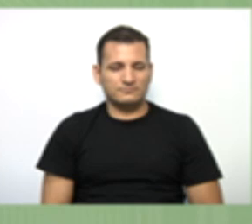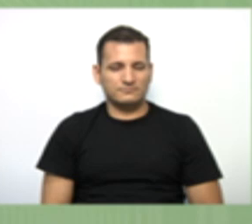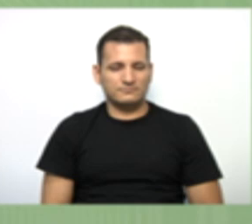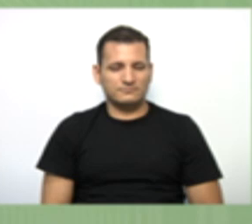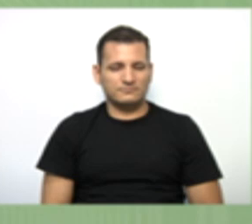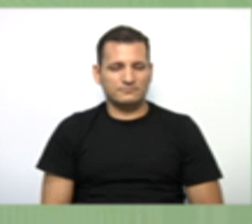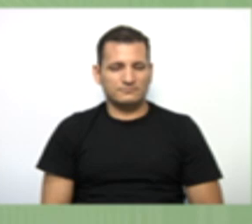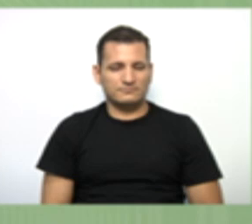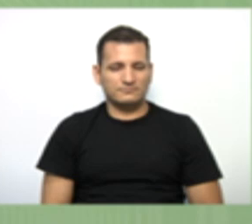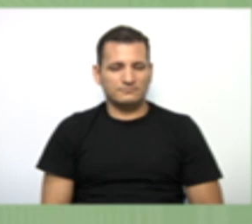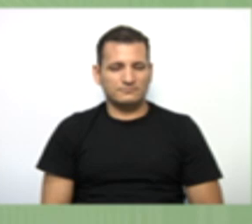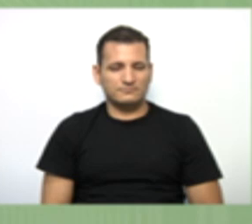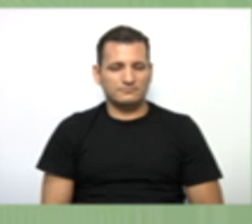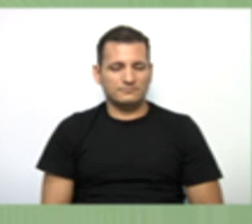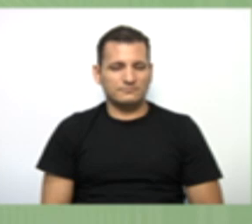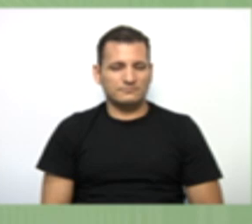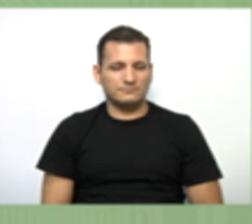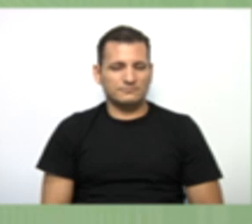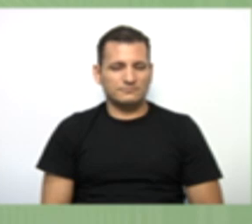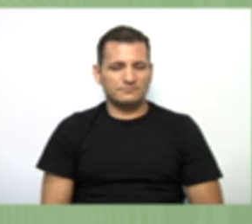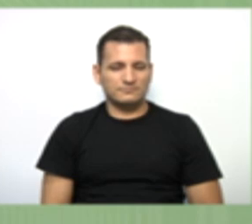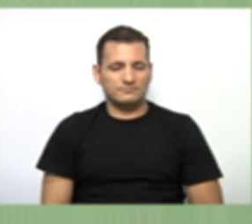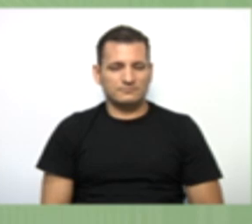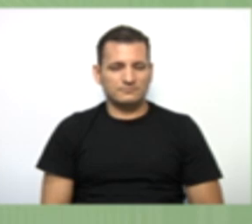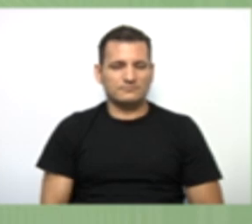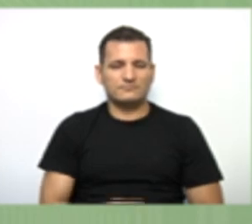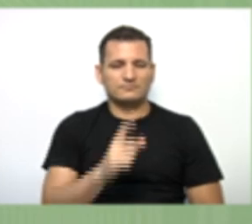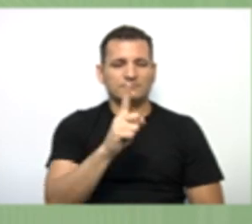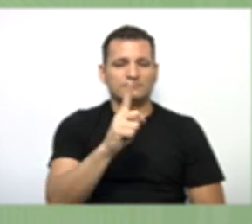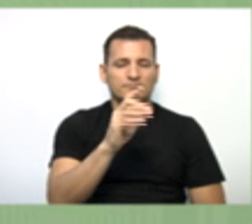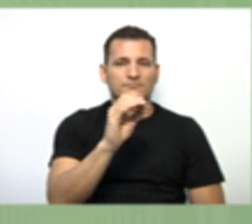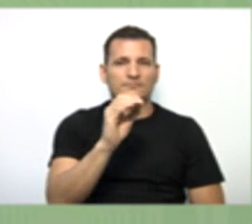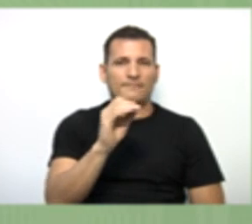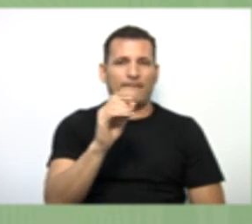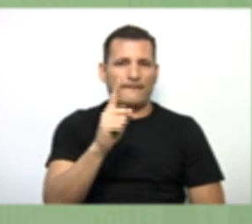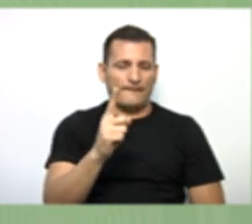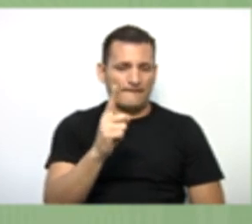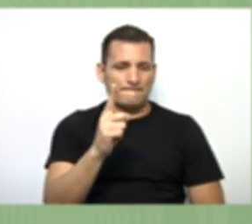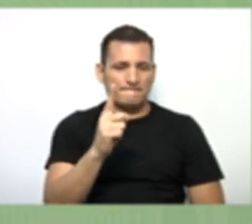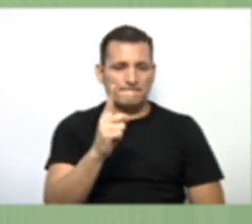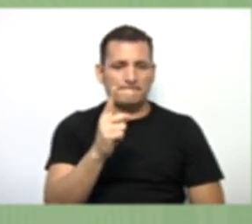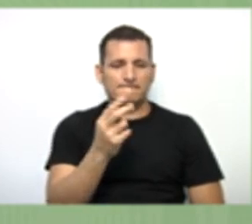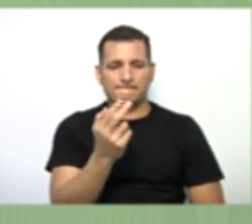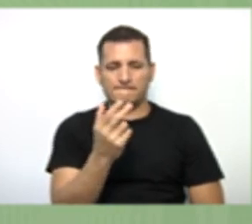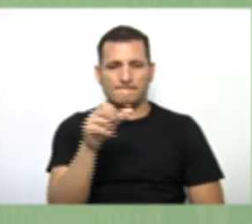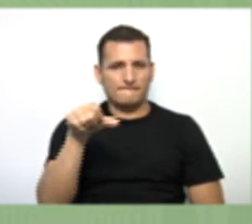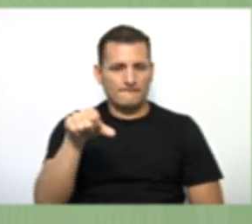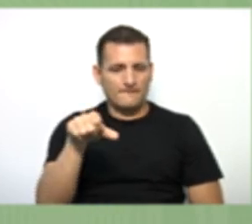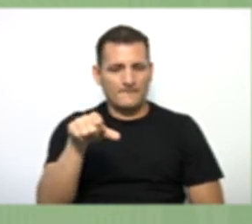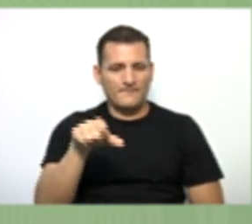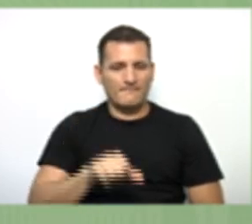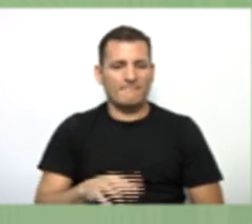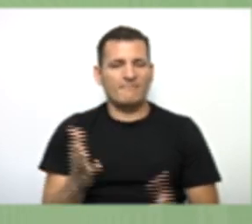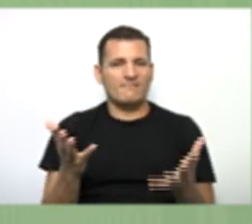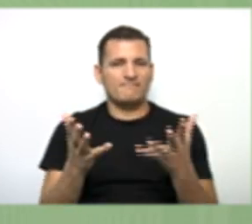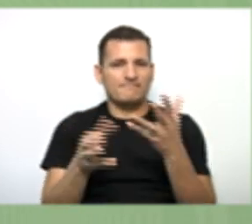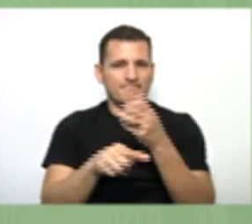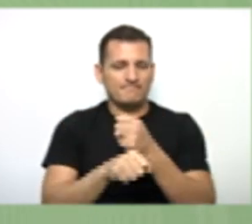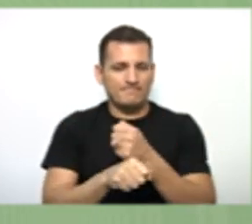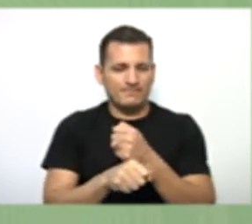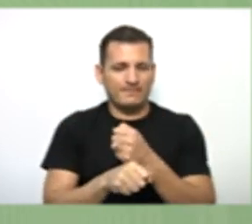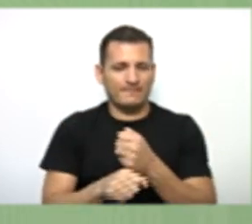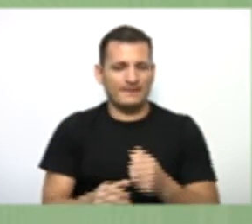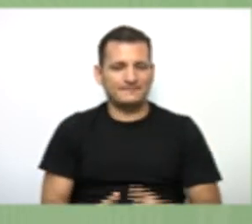1001, que equivale a 9. 1001, que é o 8 mais 1, tá? Agora vamos fazer a somatória completa, né?